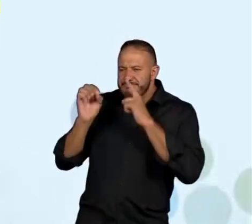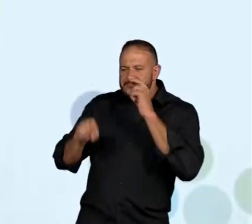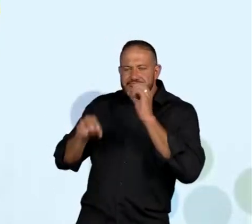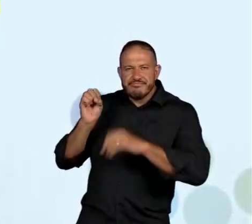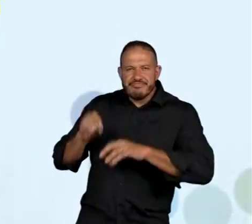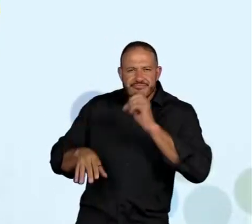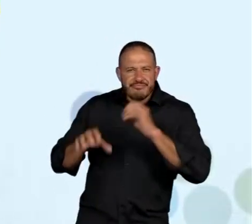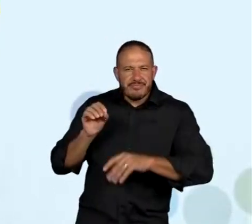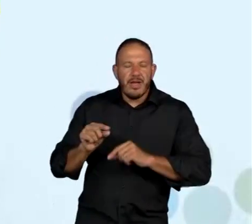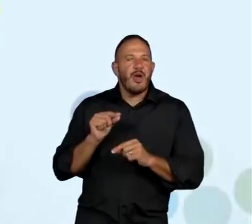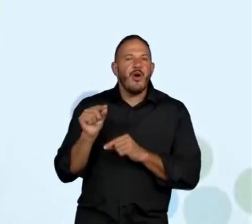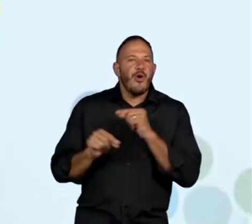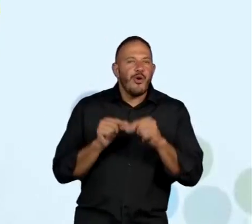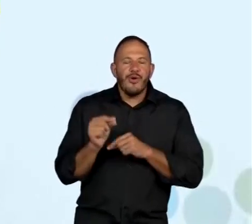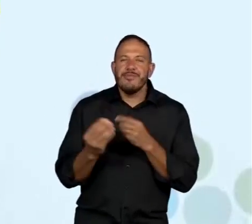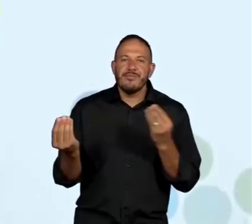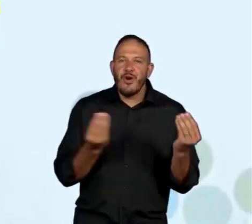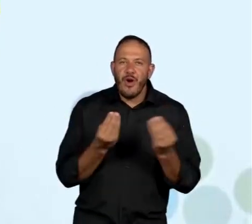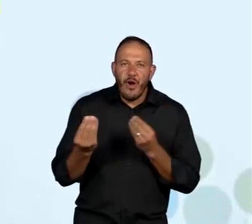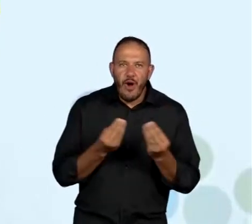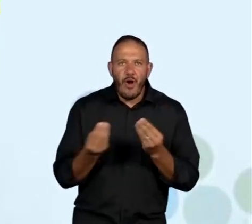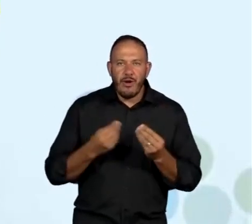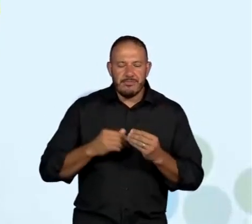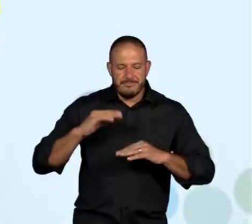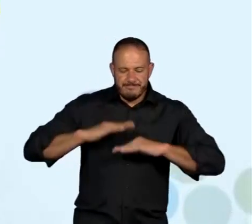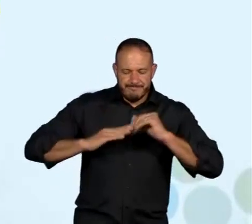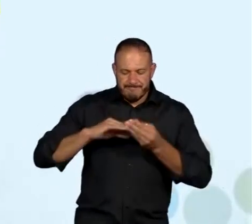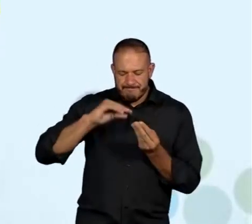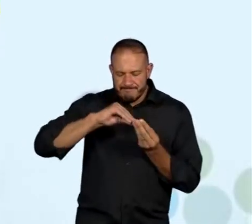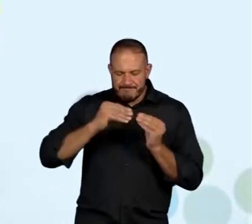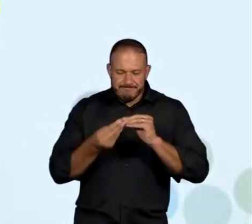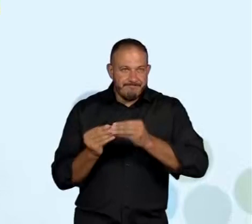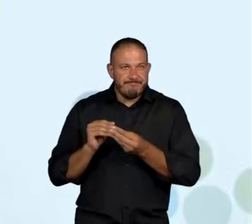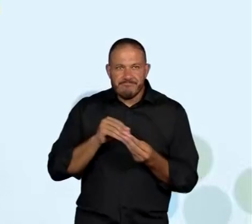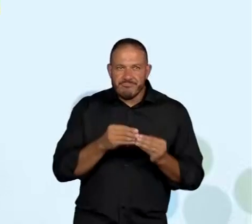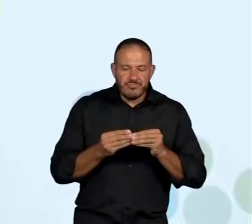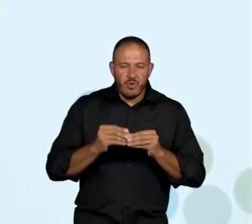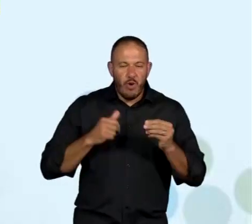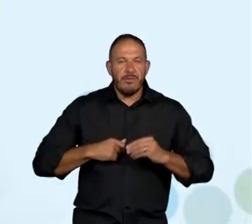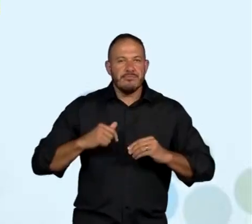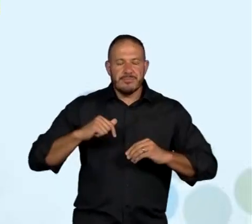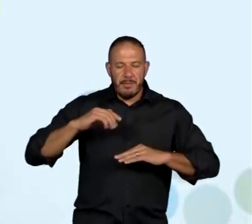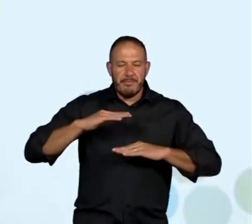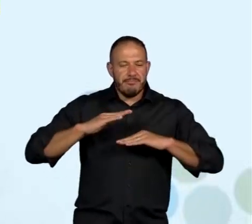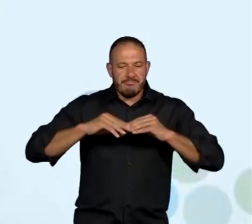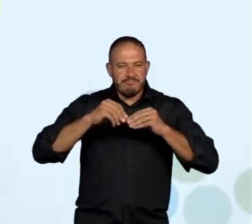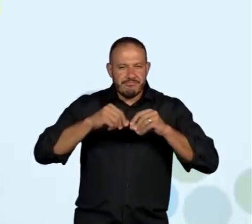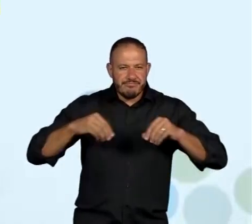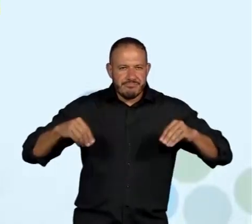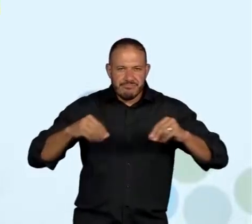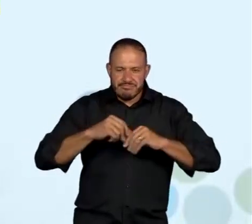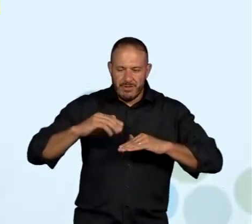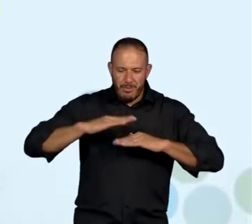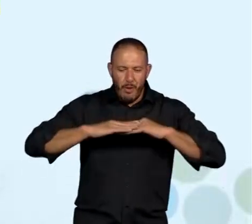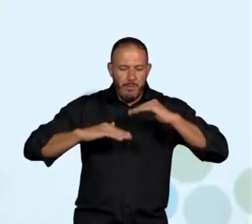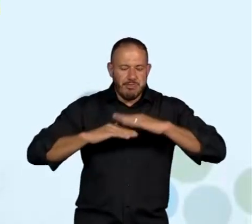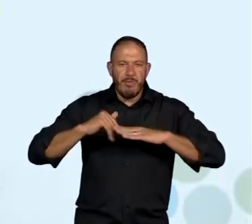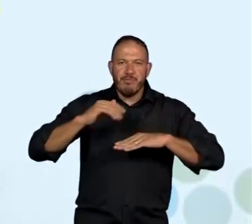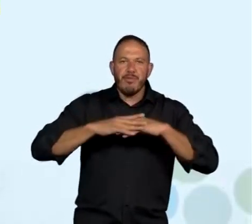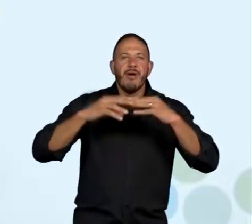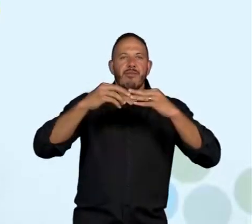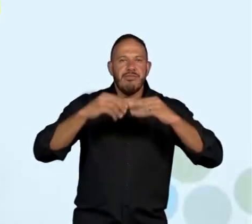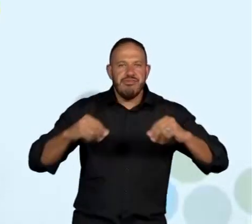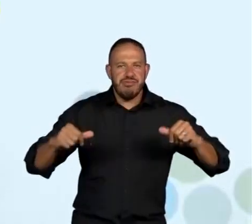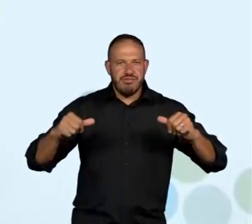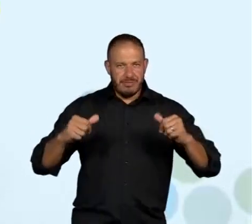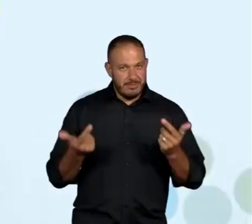orgânicos através da confecção de uma composteira. Se é confecção, é que